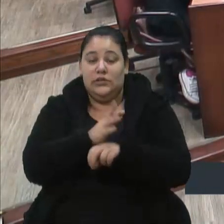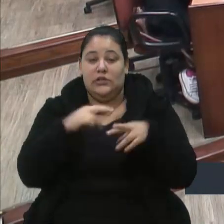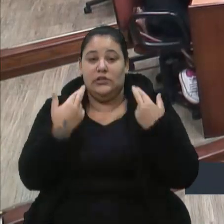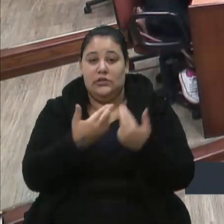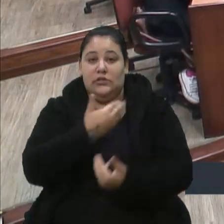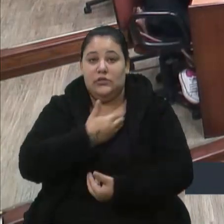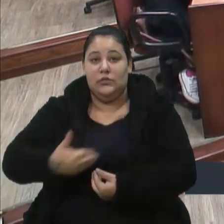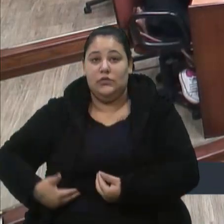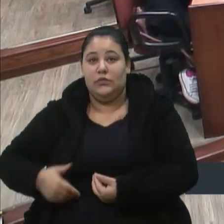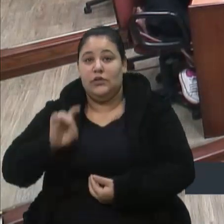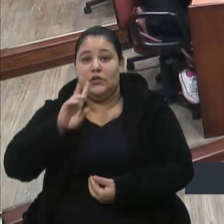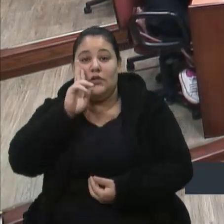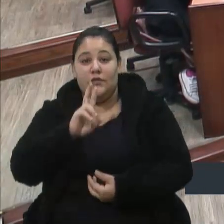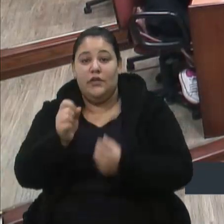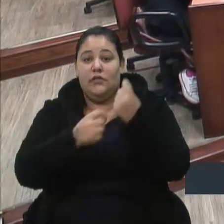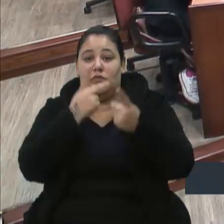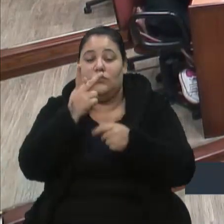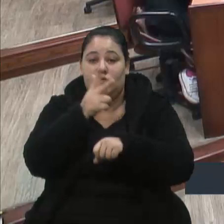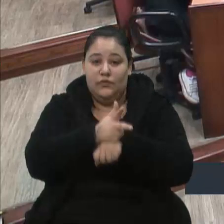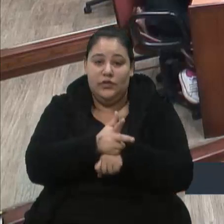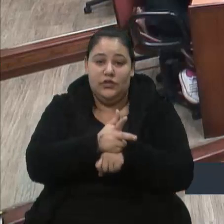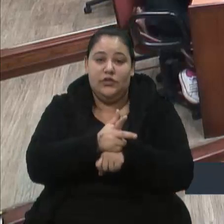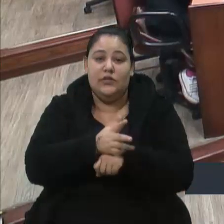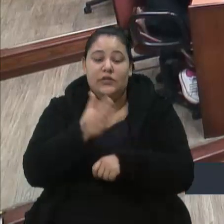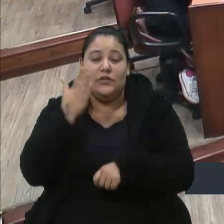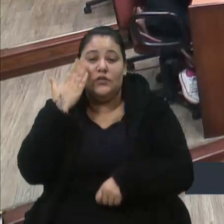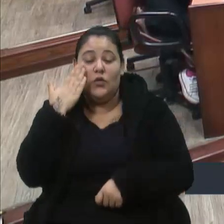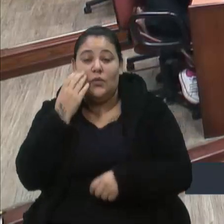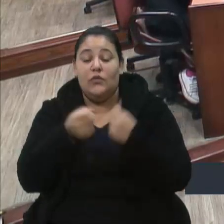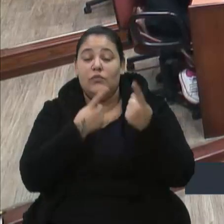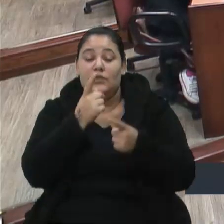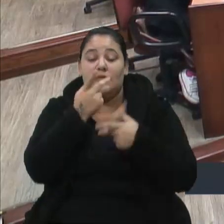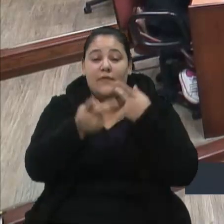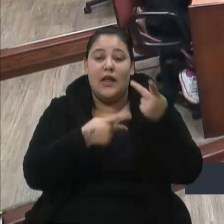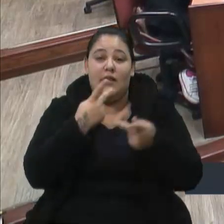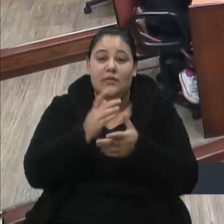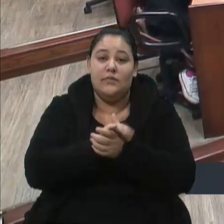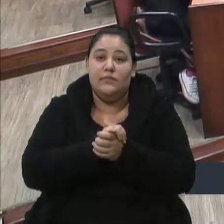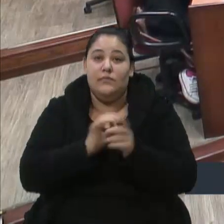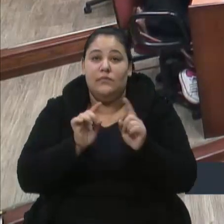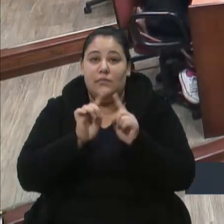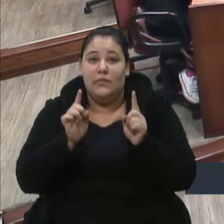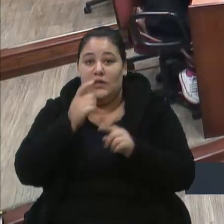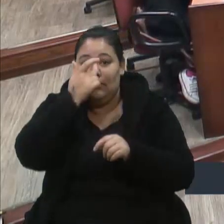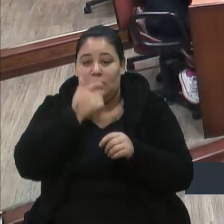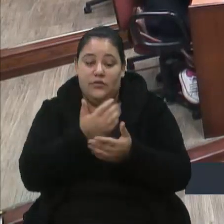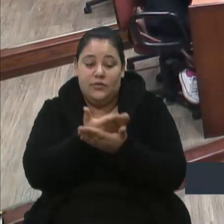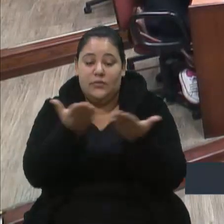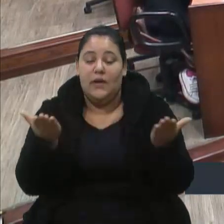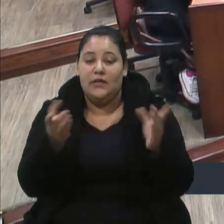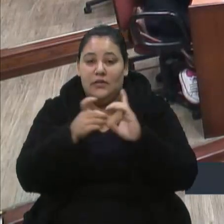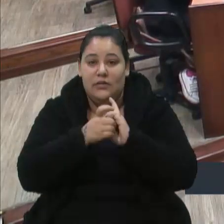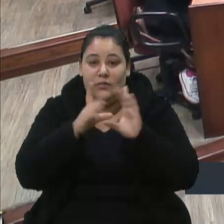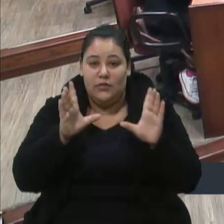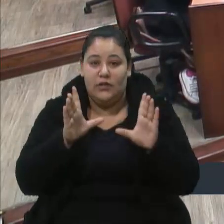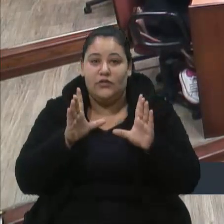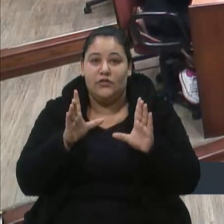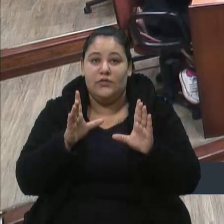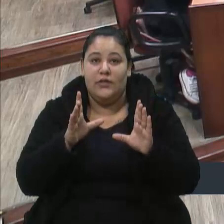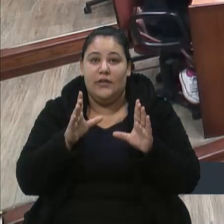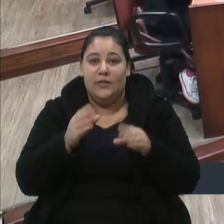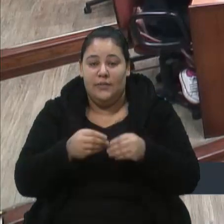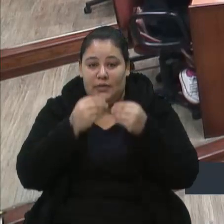assisti alguns vídeos e fiquei sabendo alguns comentários, mas eu acho que o espaço é democrático, é para expor